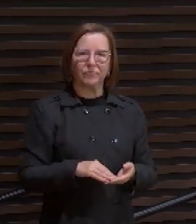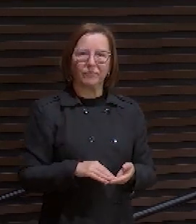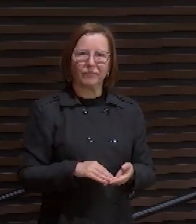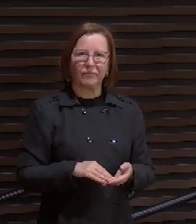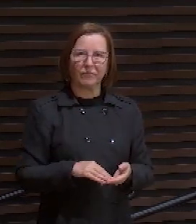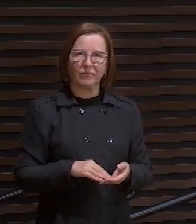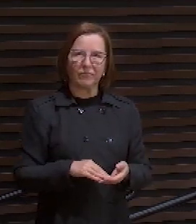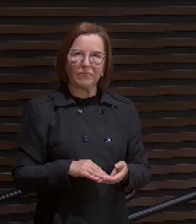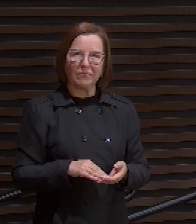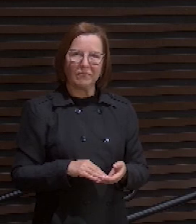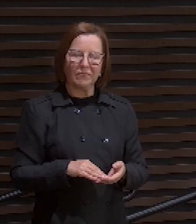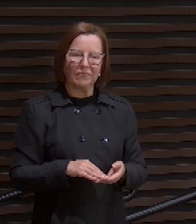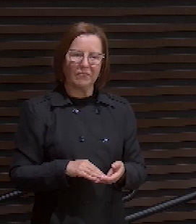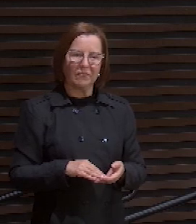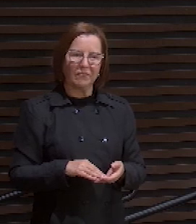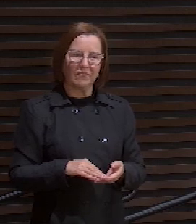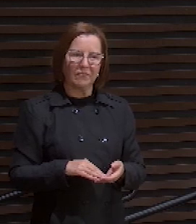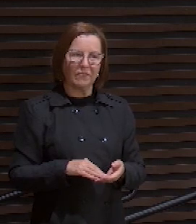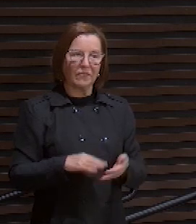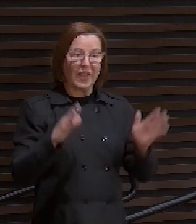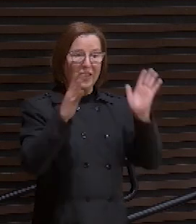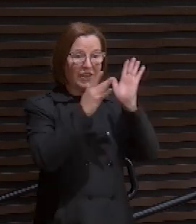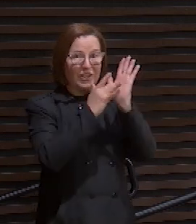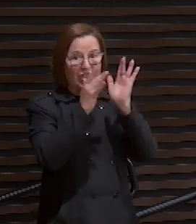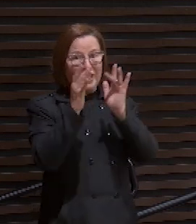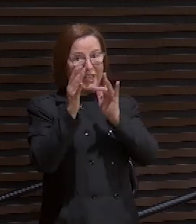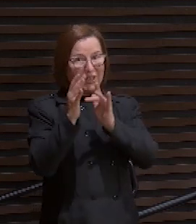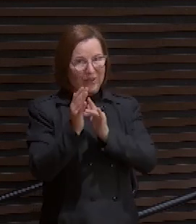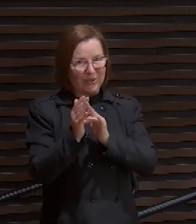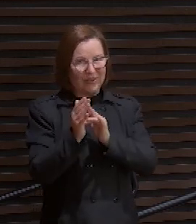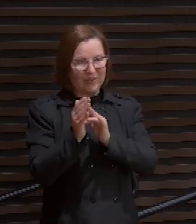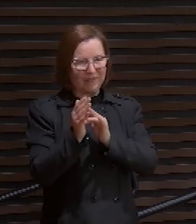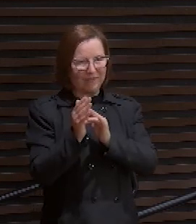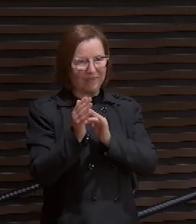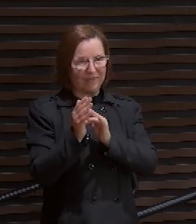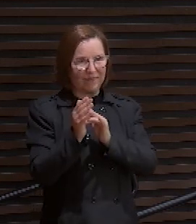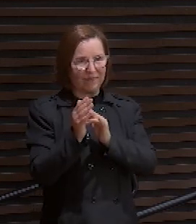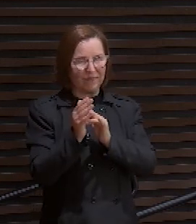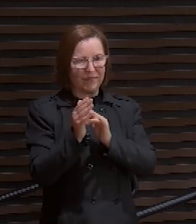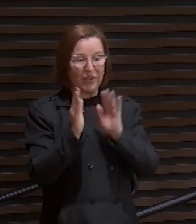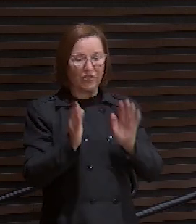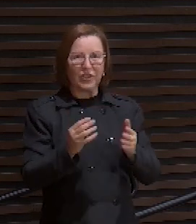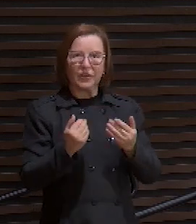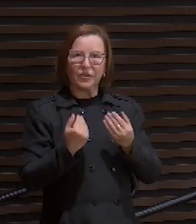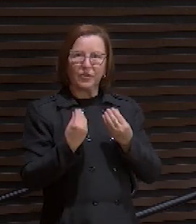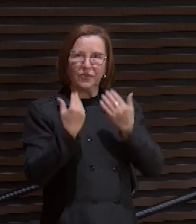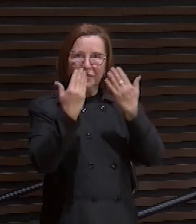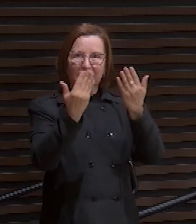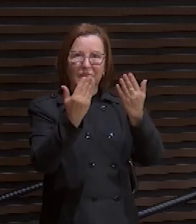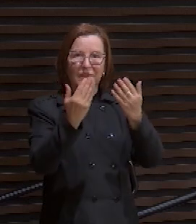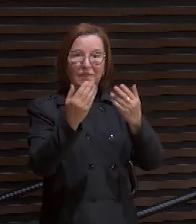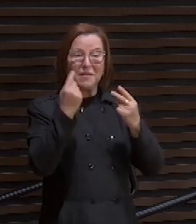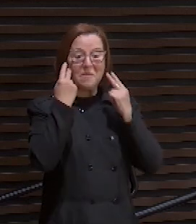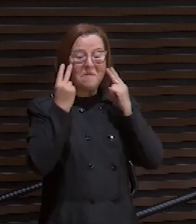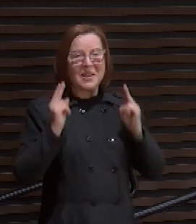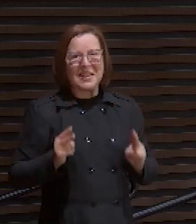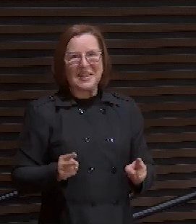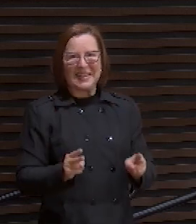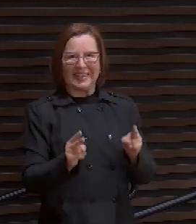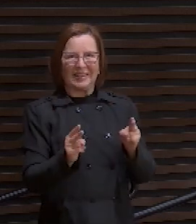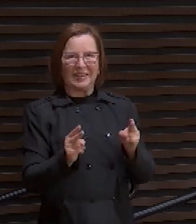12 e 13, Jesus, porém, tendo oferecido para